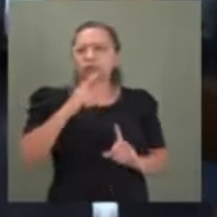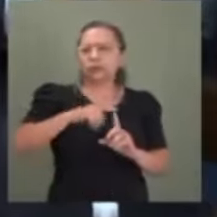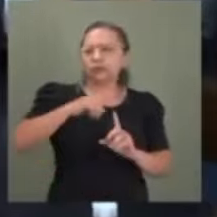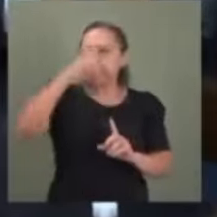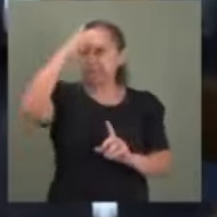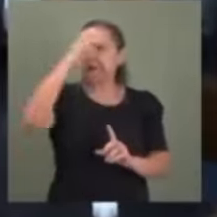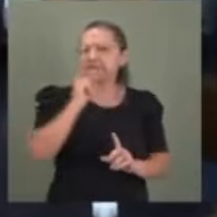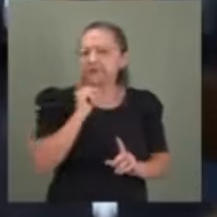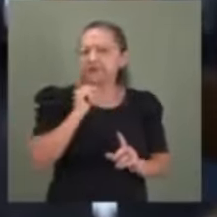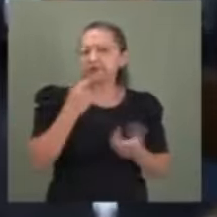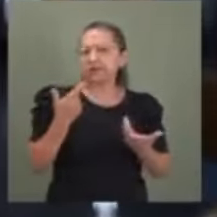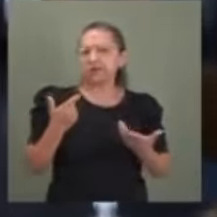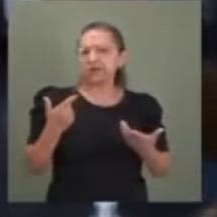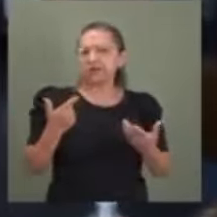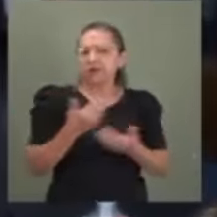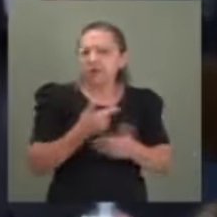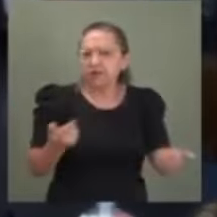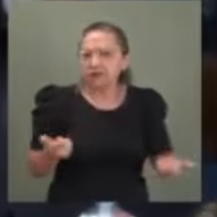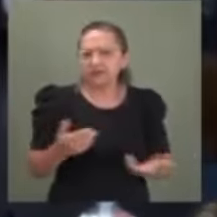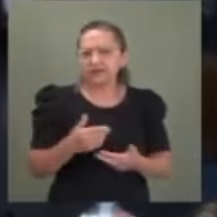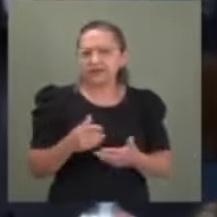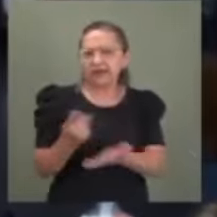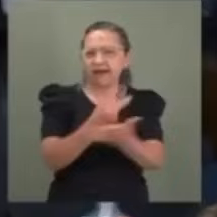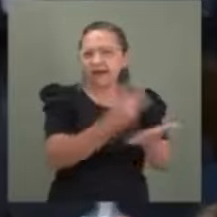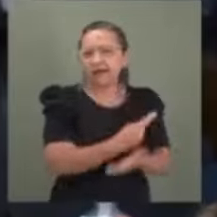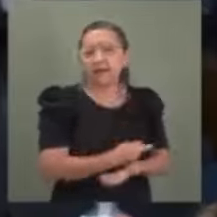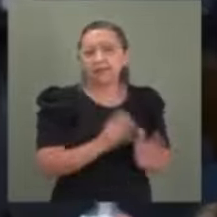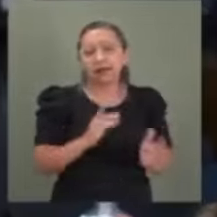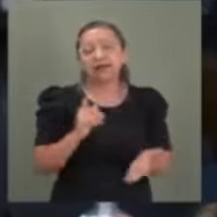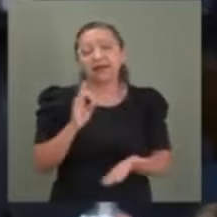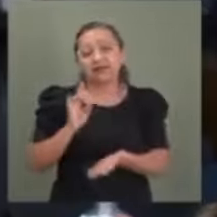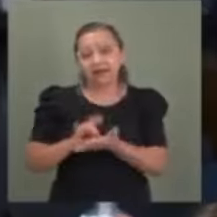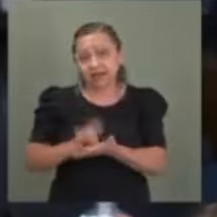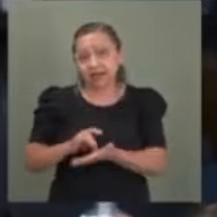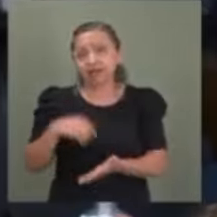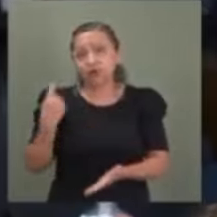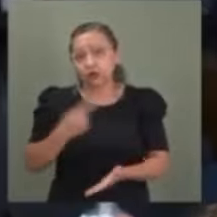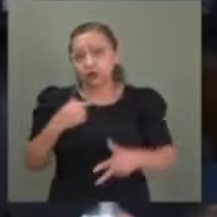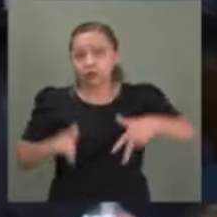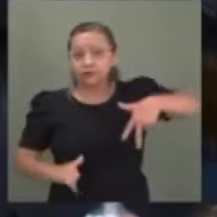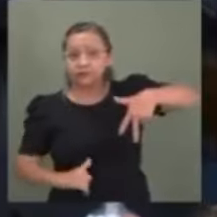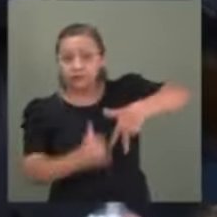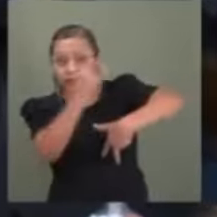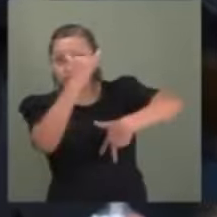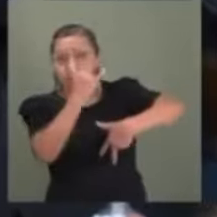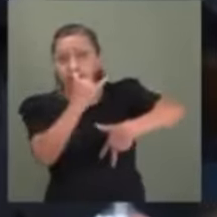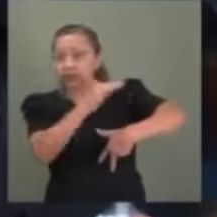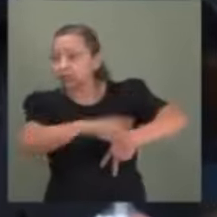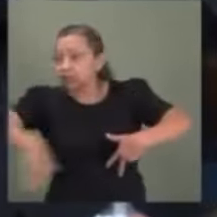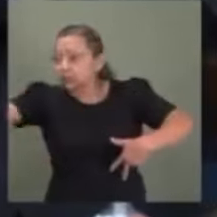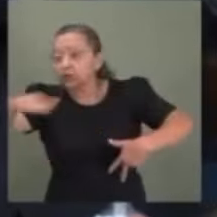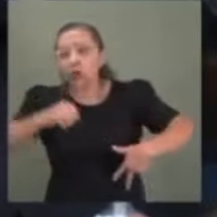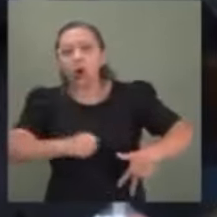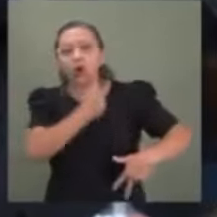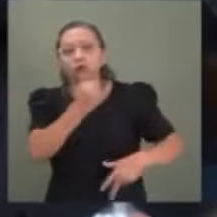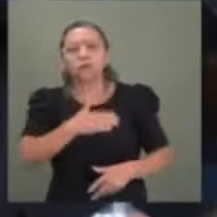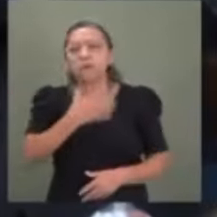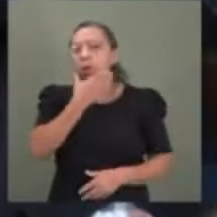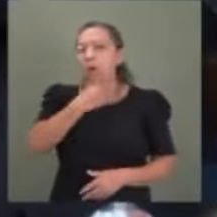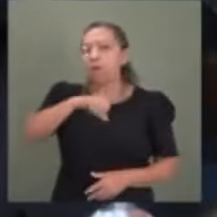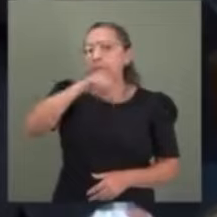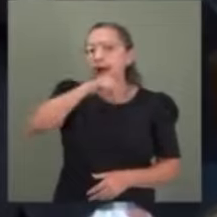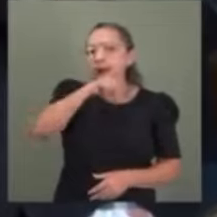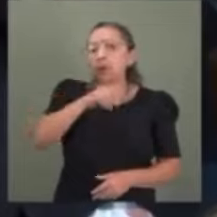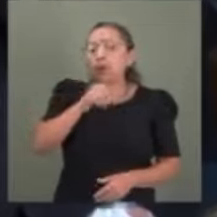vítimas do ódio. O meu pai quase morreu com a facada proferida por um ex-integrante